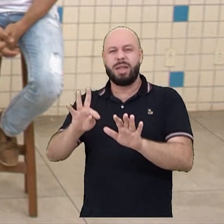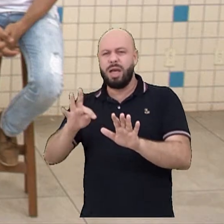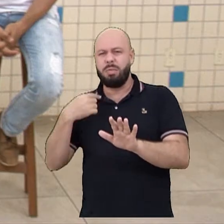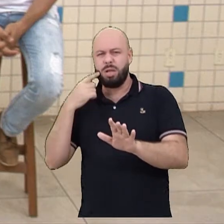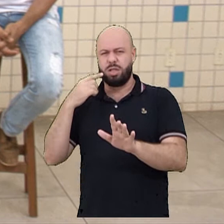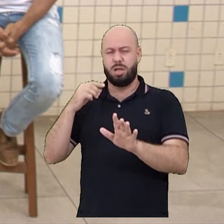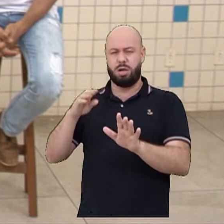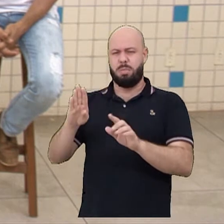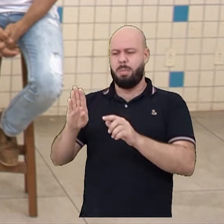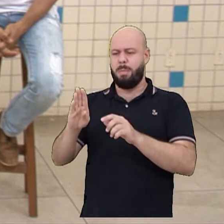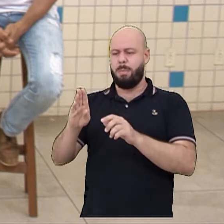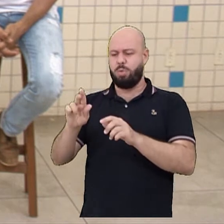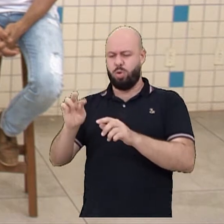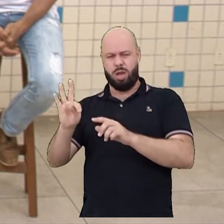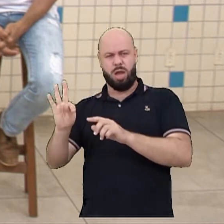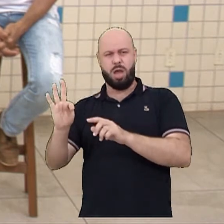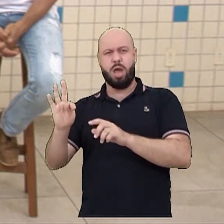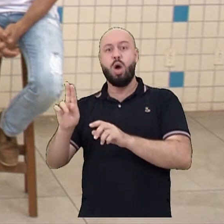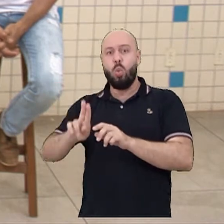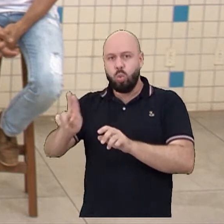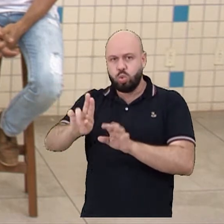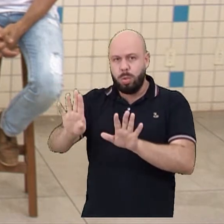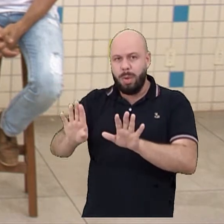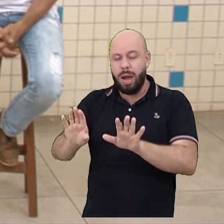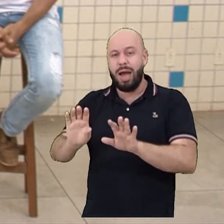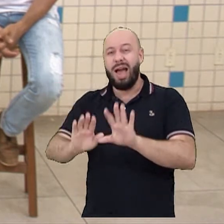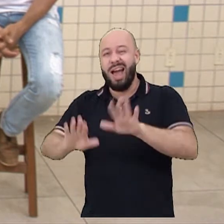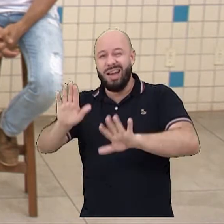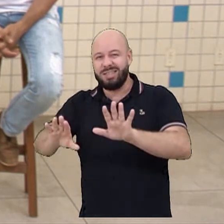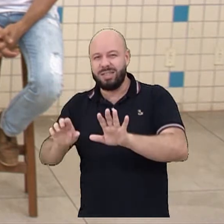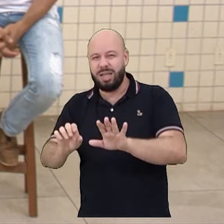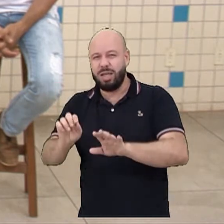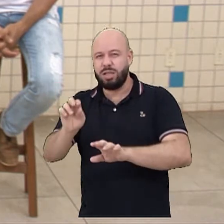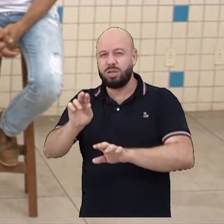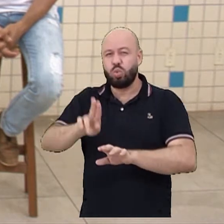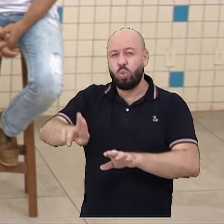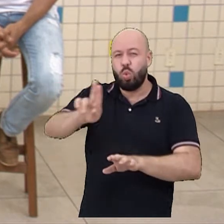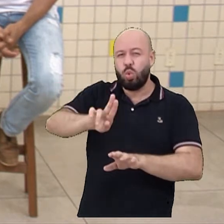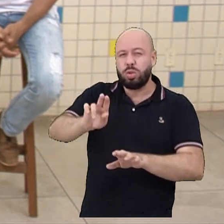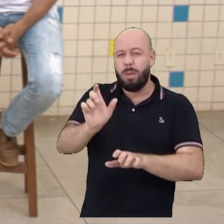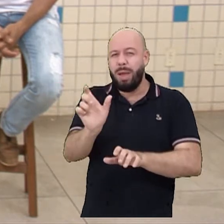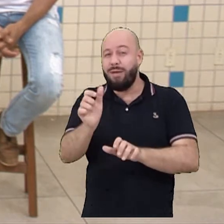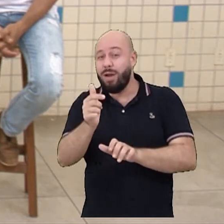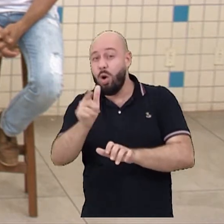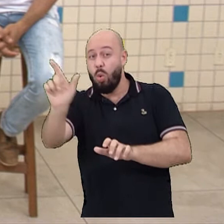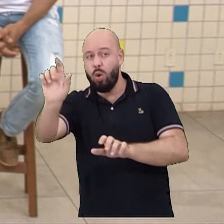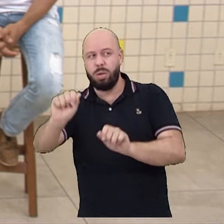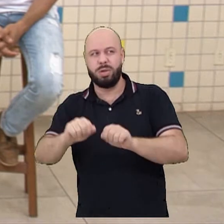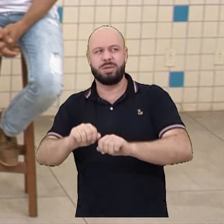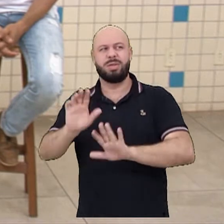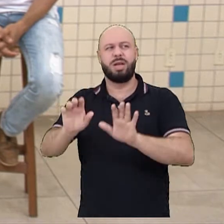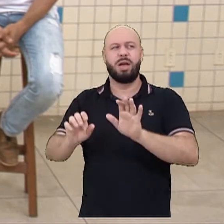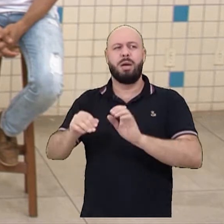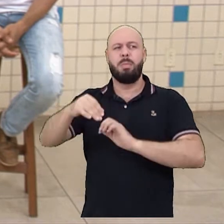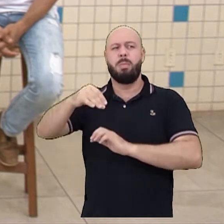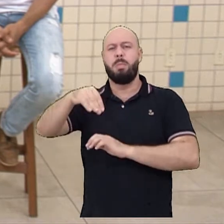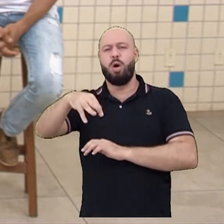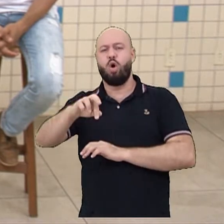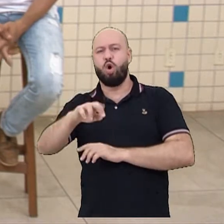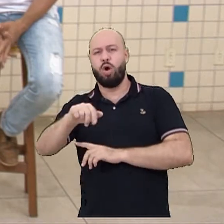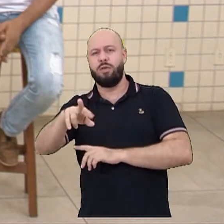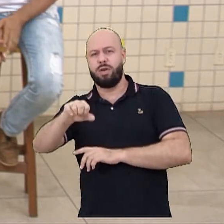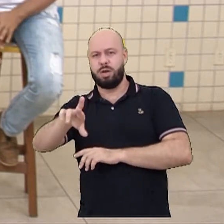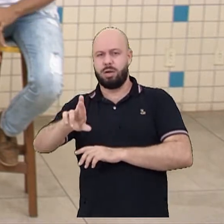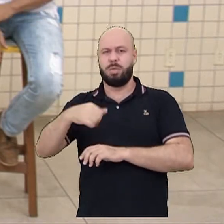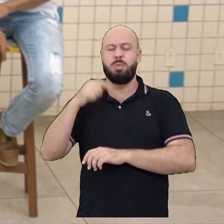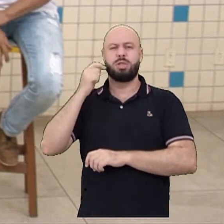do but ser sempre mais usual na adversativa, né, professor Darlan? Quando eu coloquei dessa maneira aí, eu estou dando